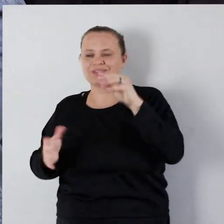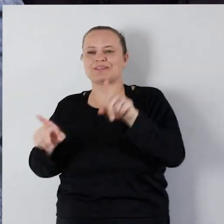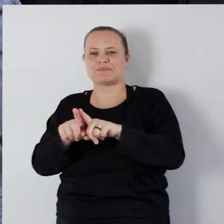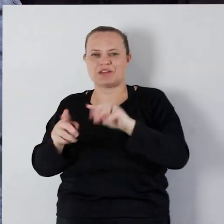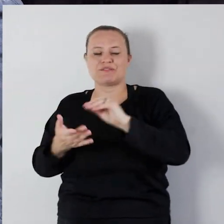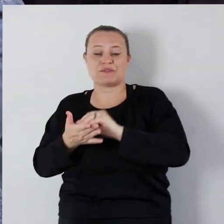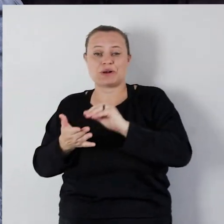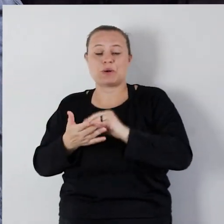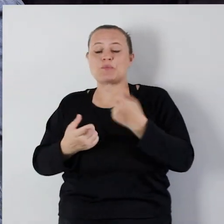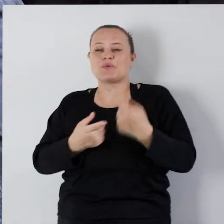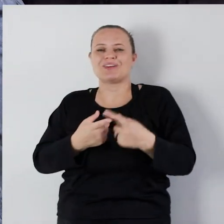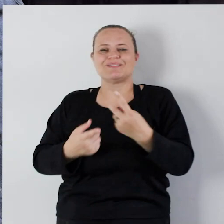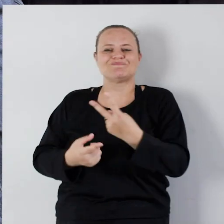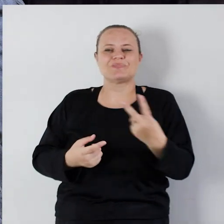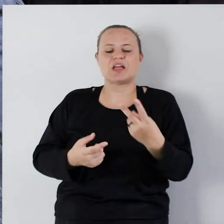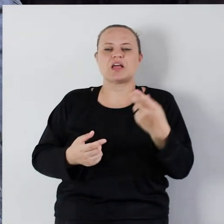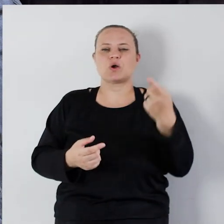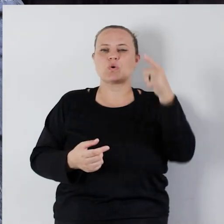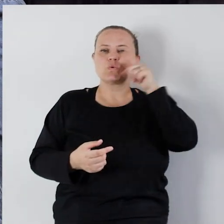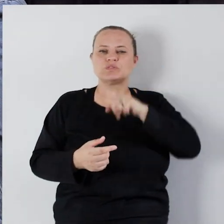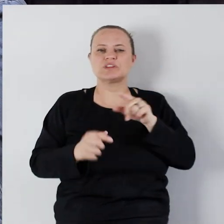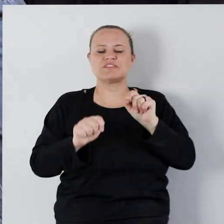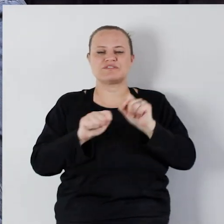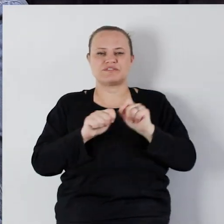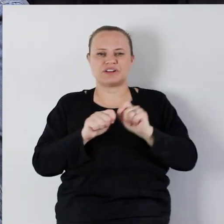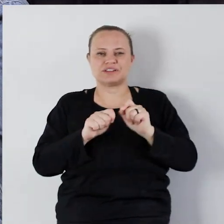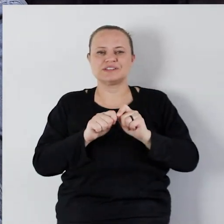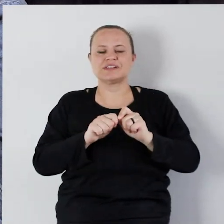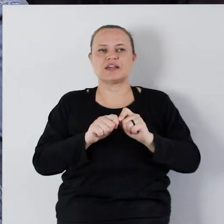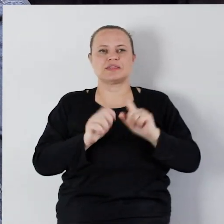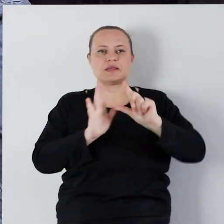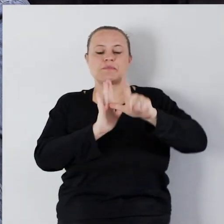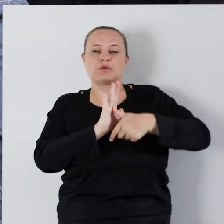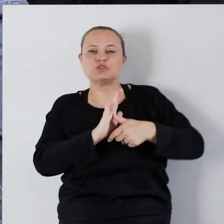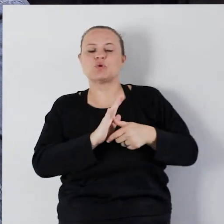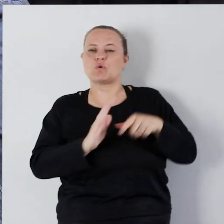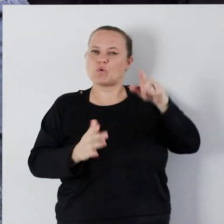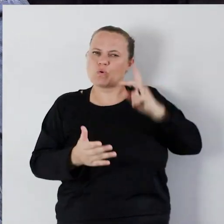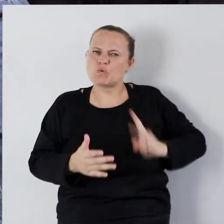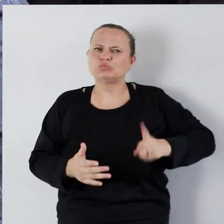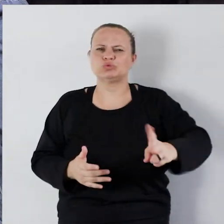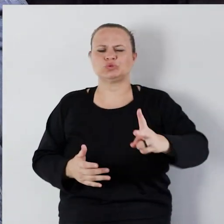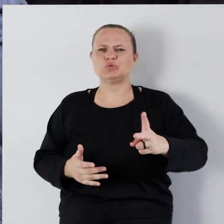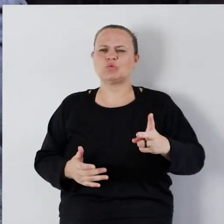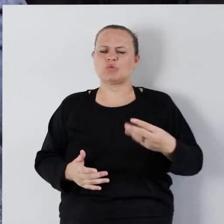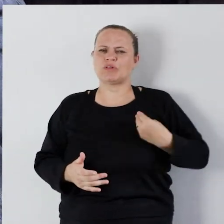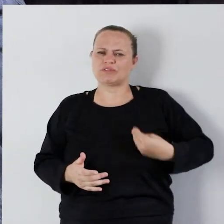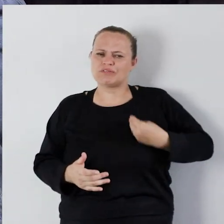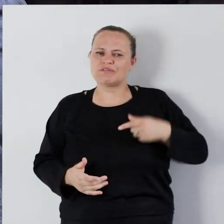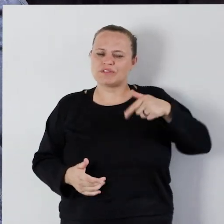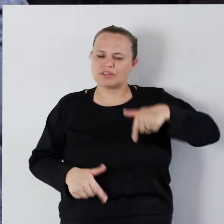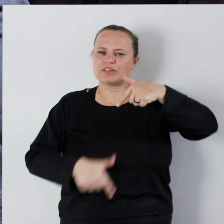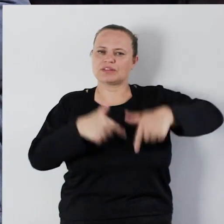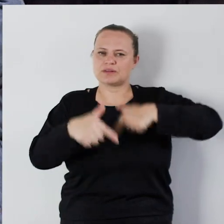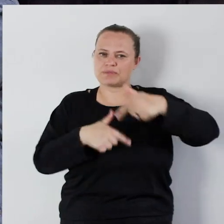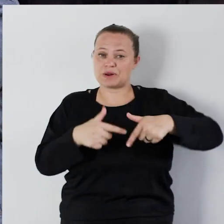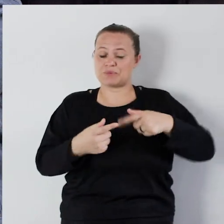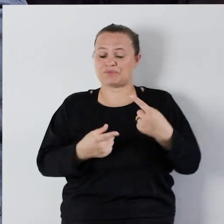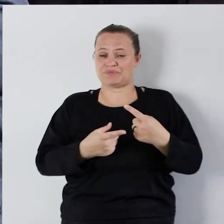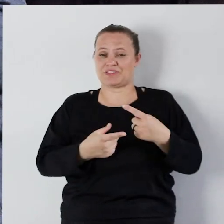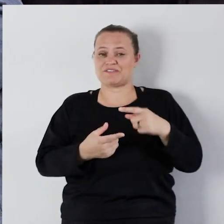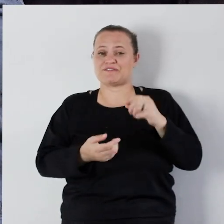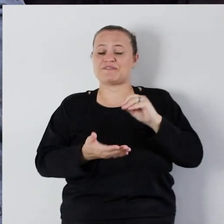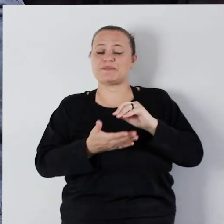quanto dessa cadeia de organizações culturais, artistas, produtores, para conseguir fazer com que esse